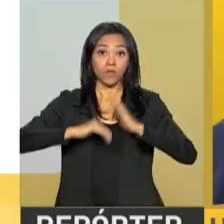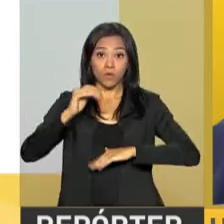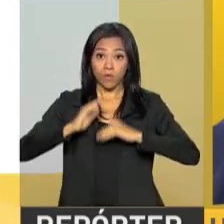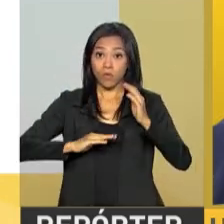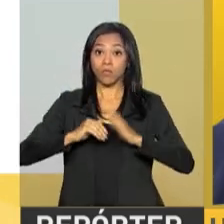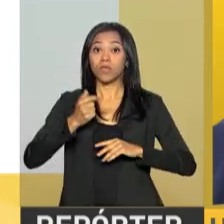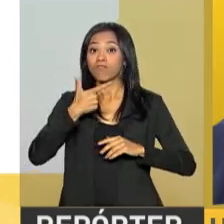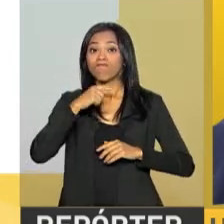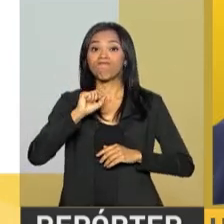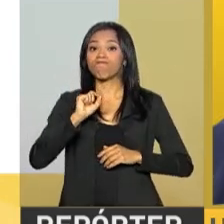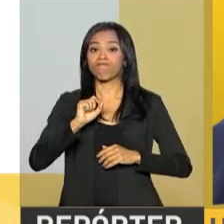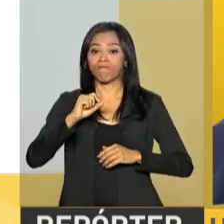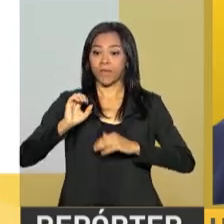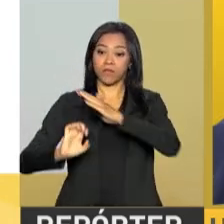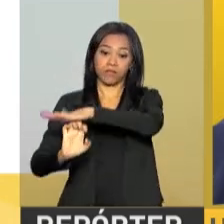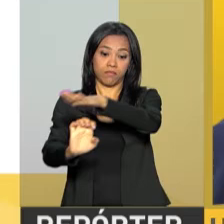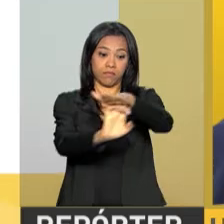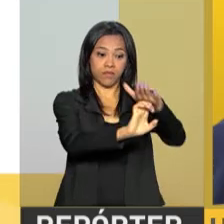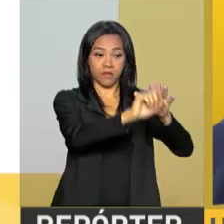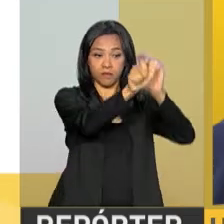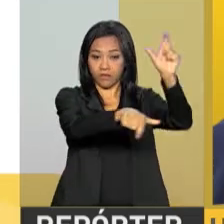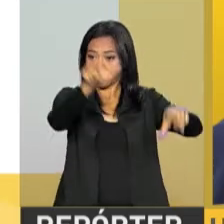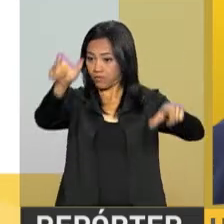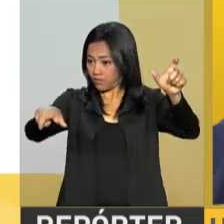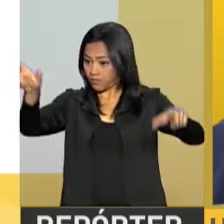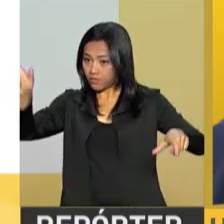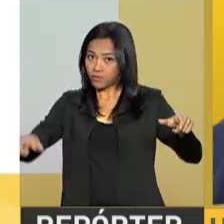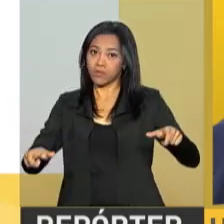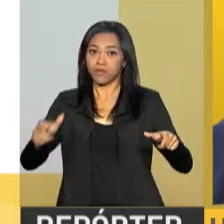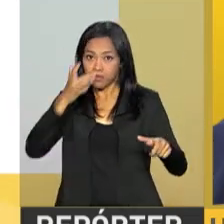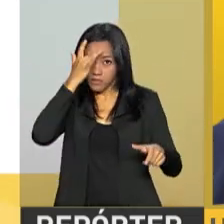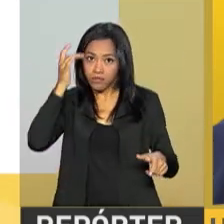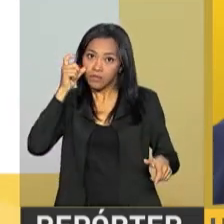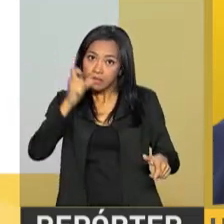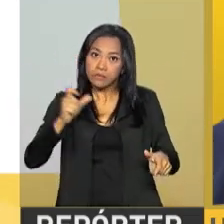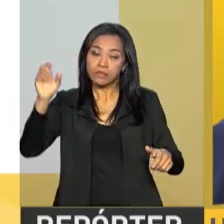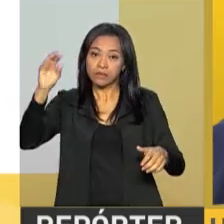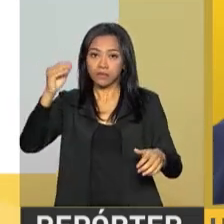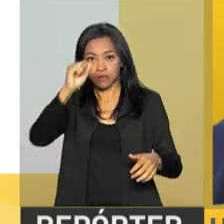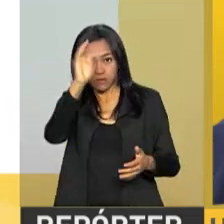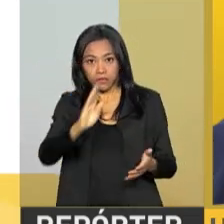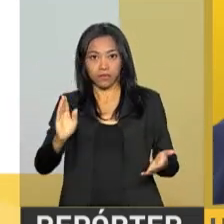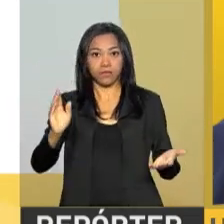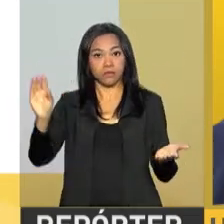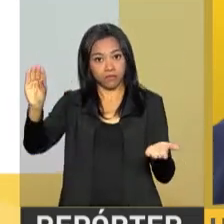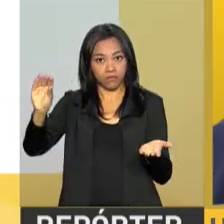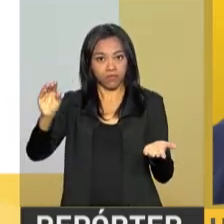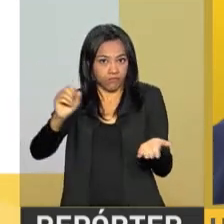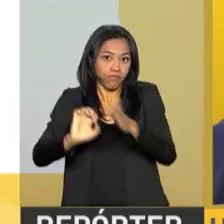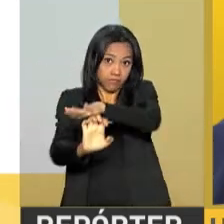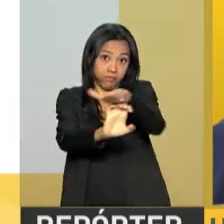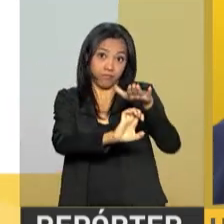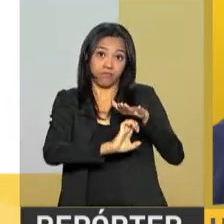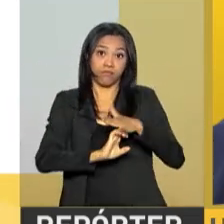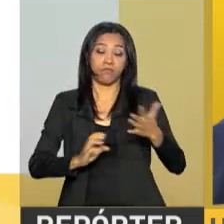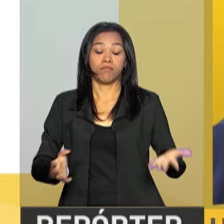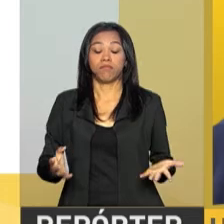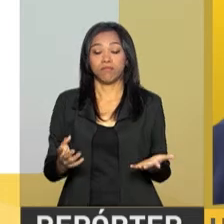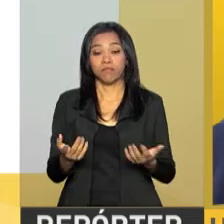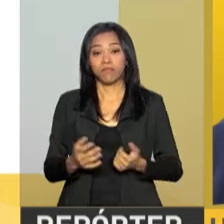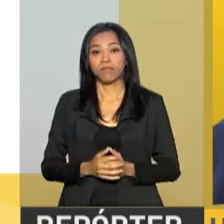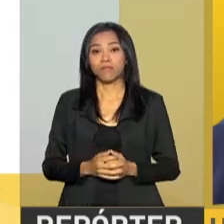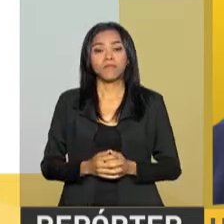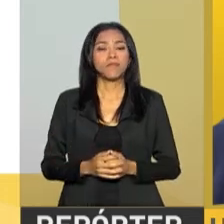que os investidores no caso é que de fato há